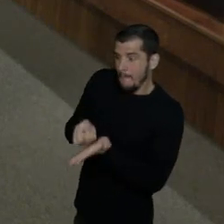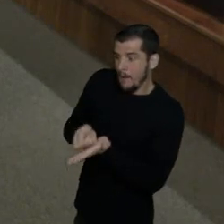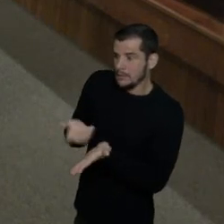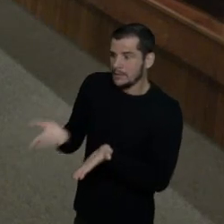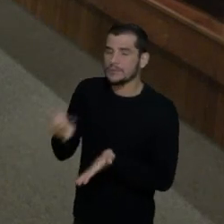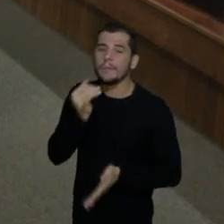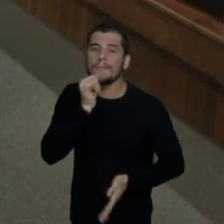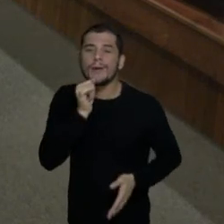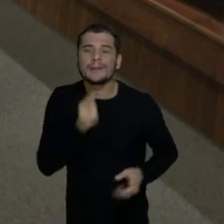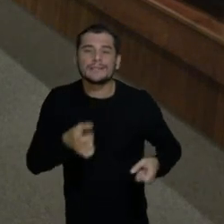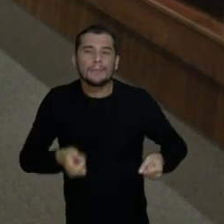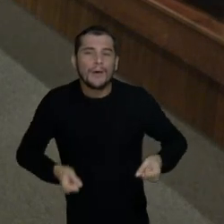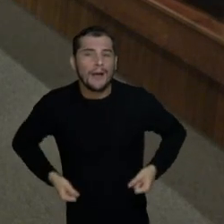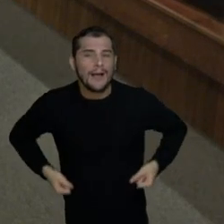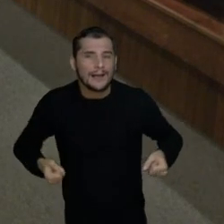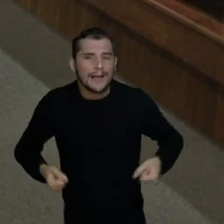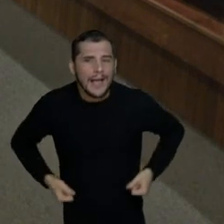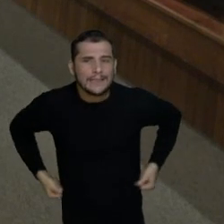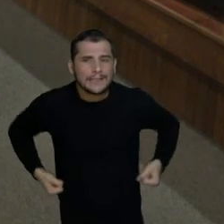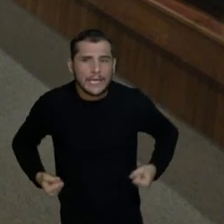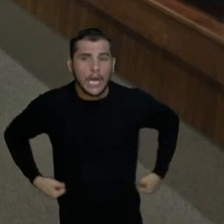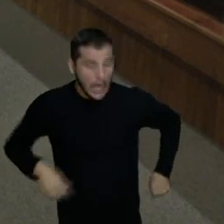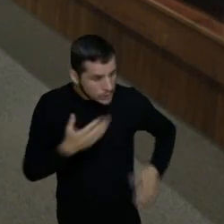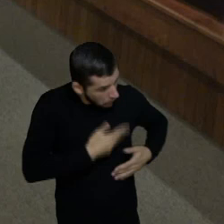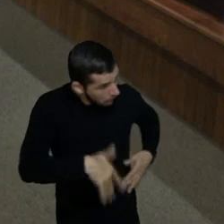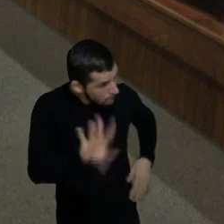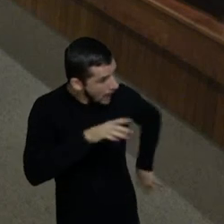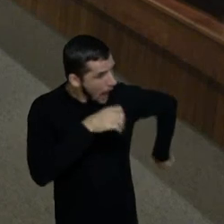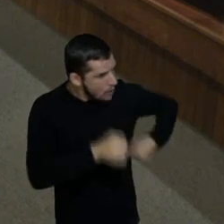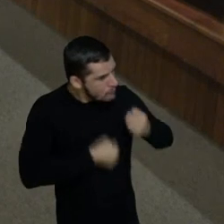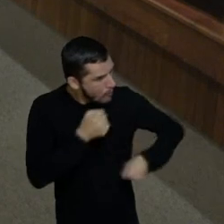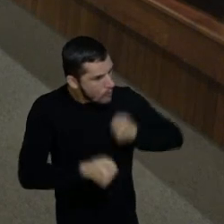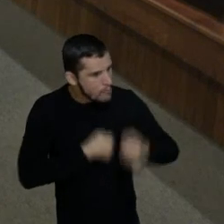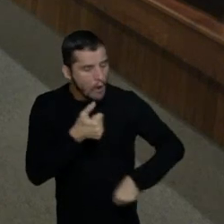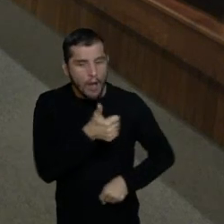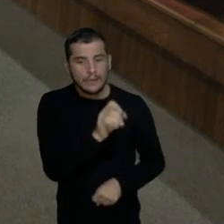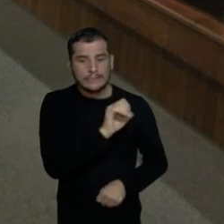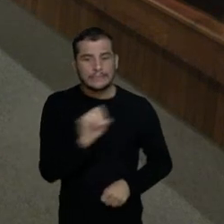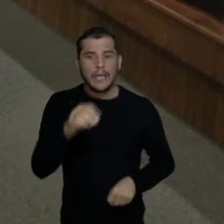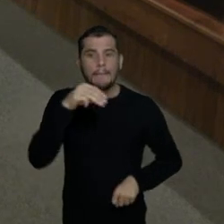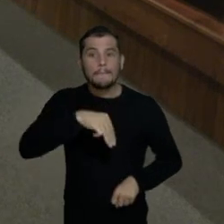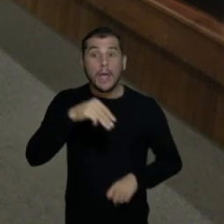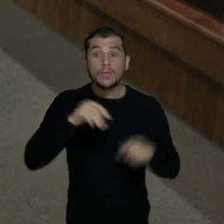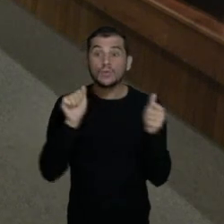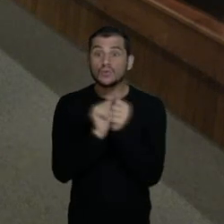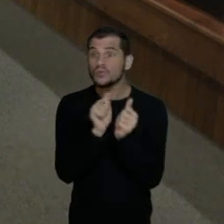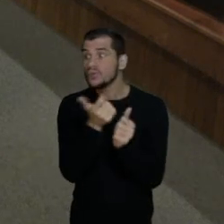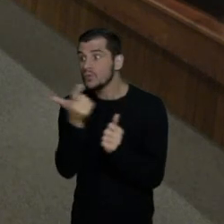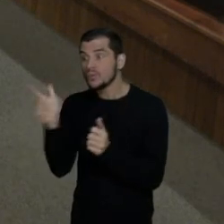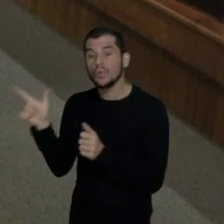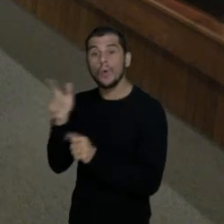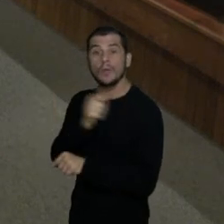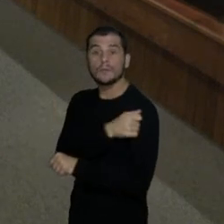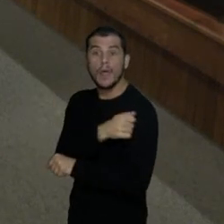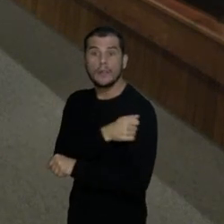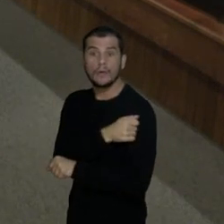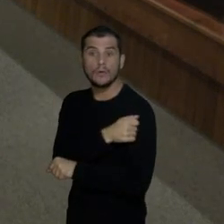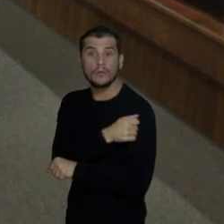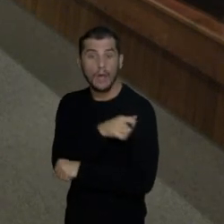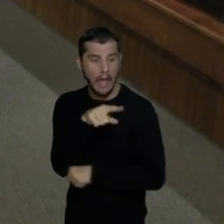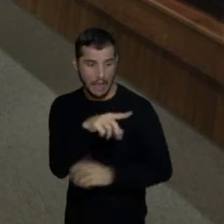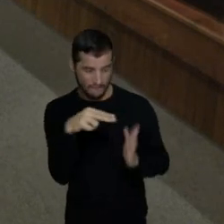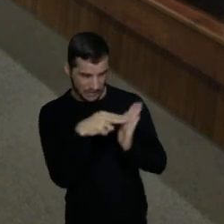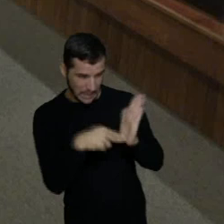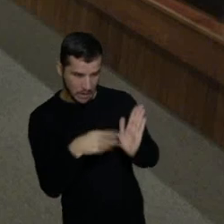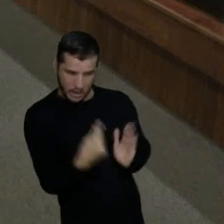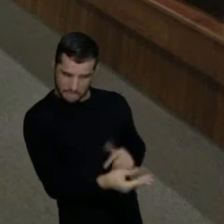cadeirante que ele corra os 100 m junto com os outros os alunos típicos e eu vou dar nota para ele